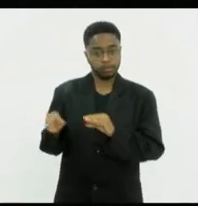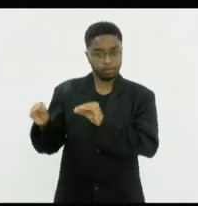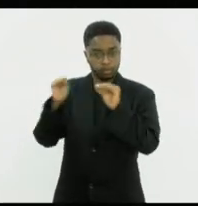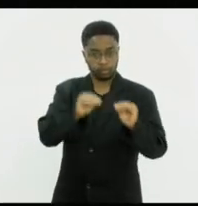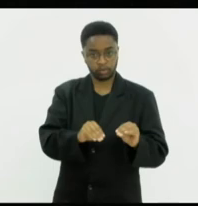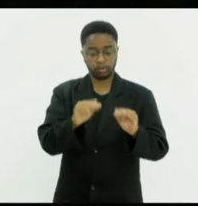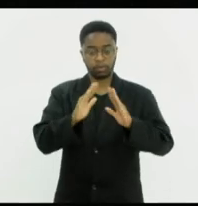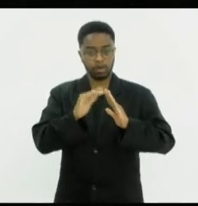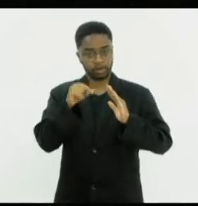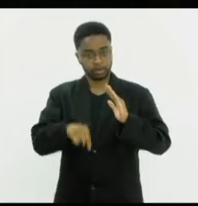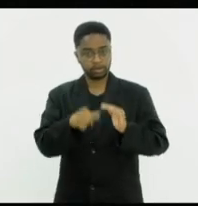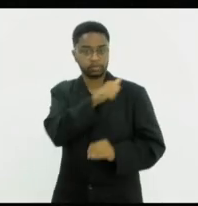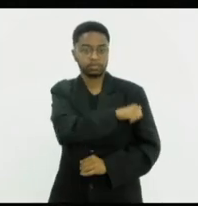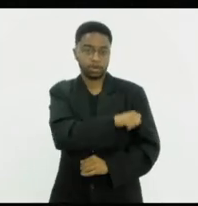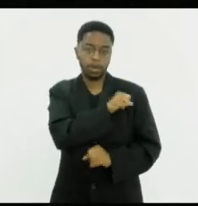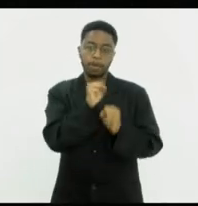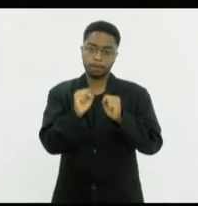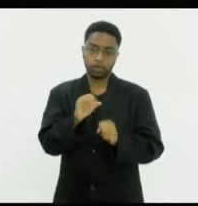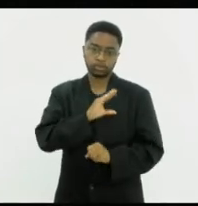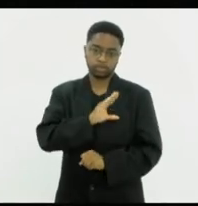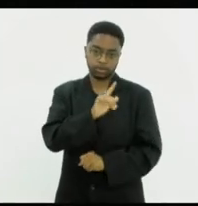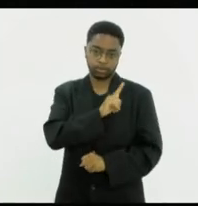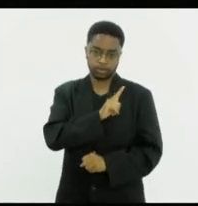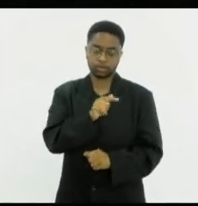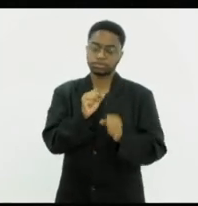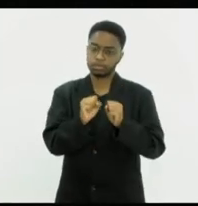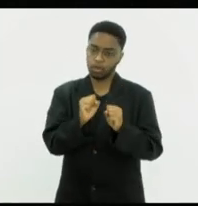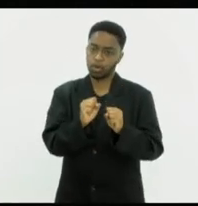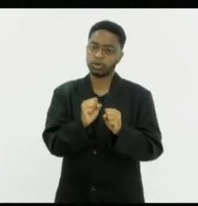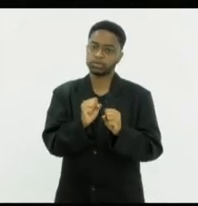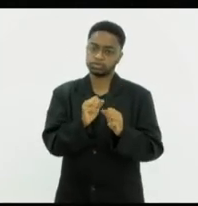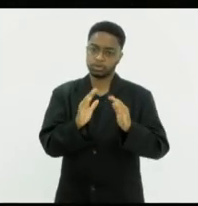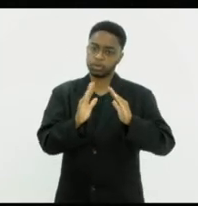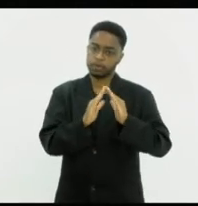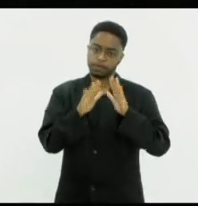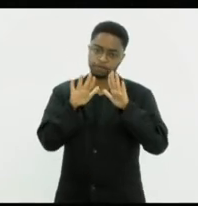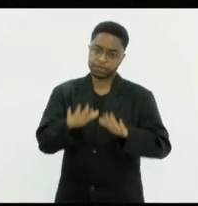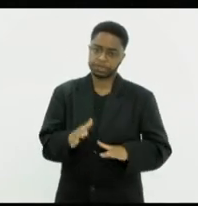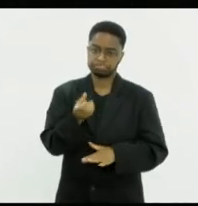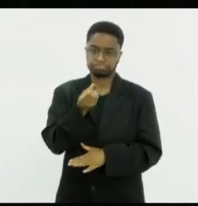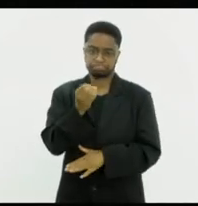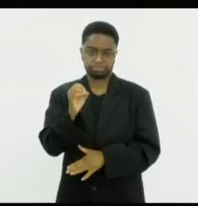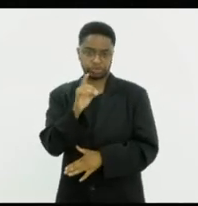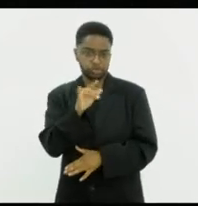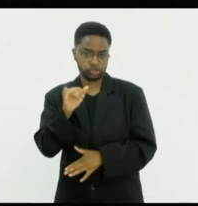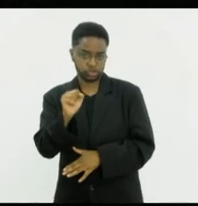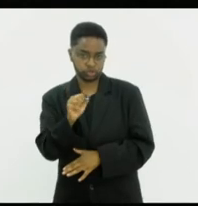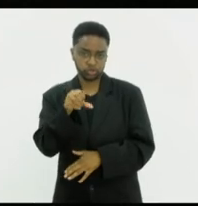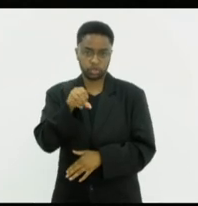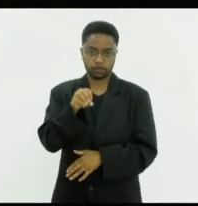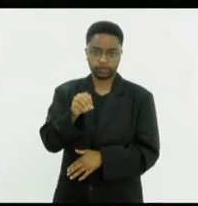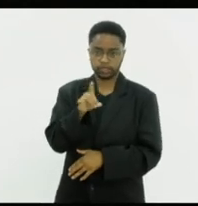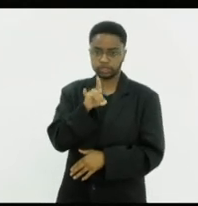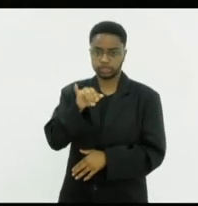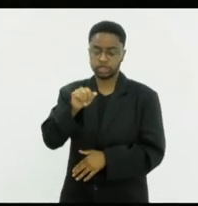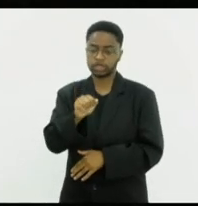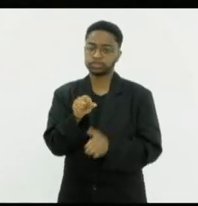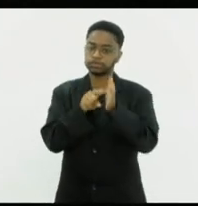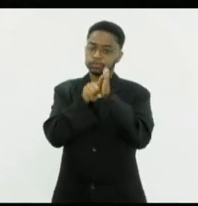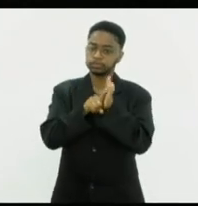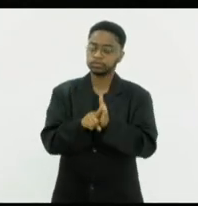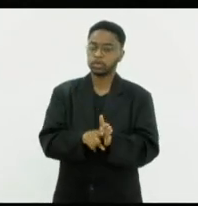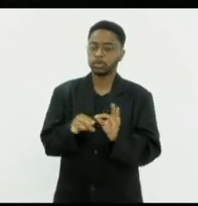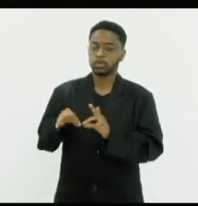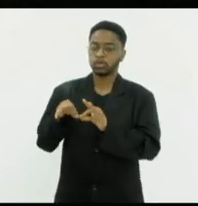Janeiro. Se quiser, pode morar lá em Campo Grande, ficar lá 60, 90 dias e fazer um levantamento de todas essas